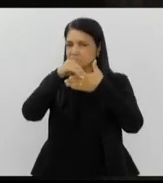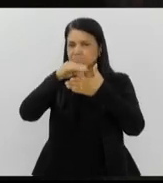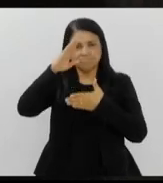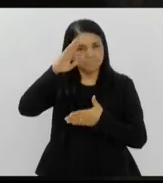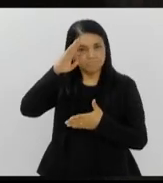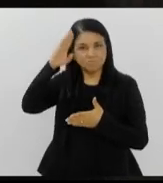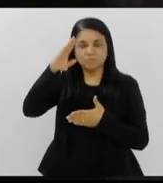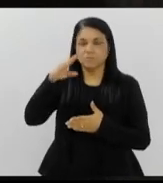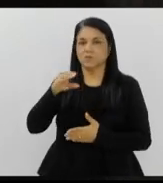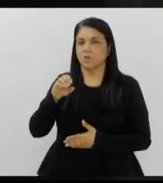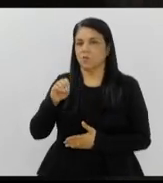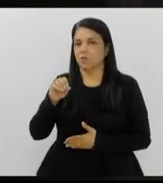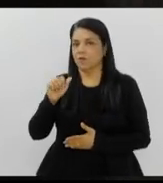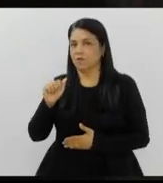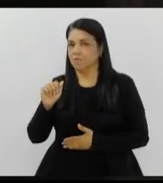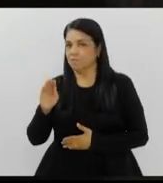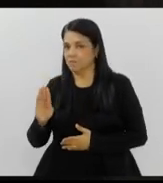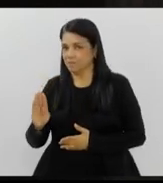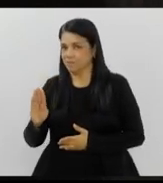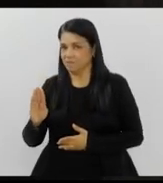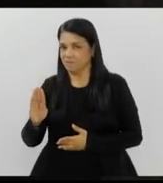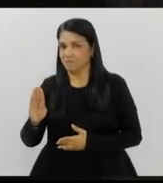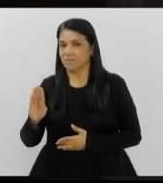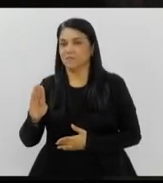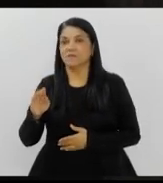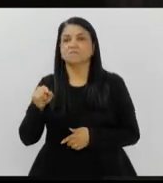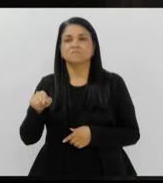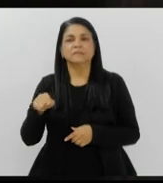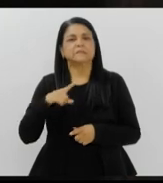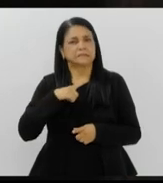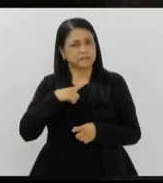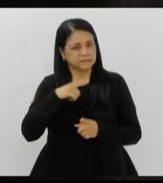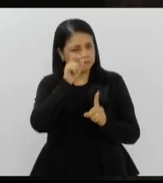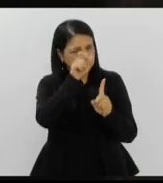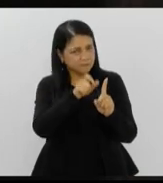advocacia fluminense. Ela realmente tem